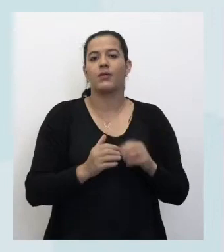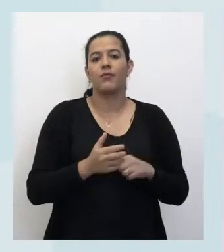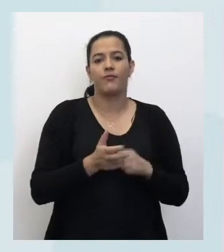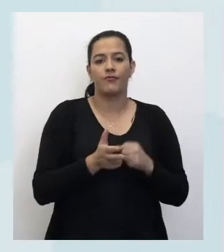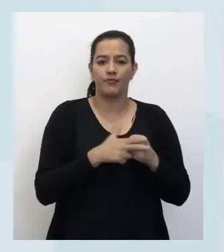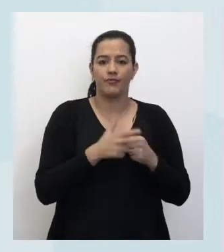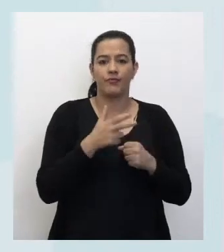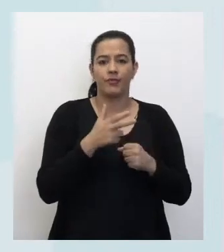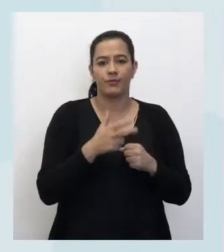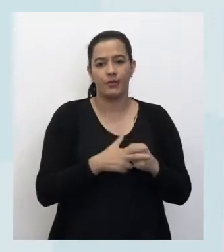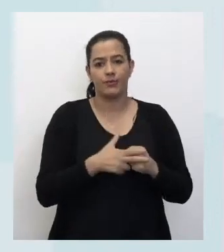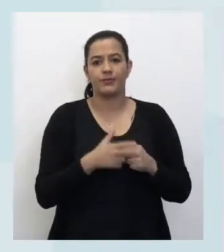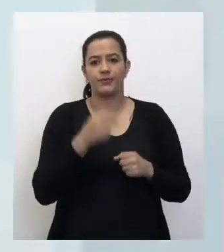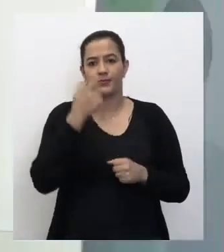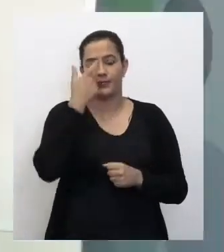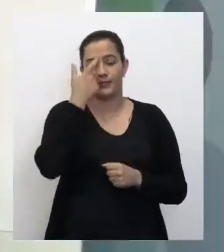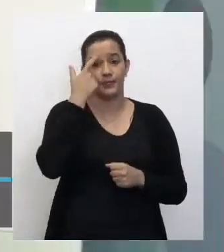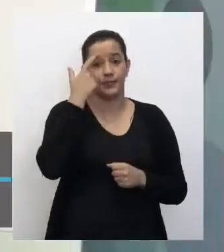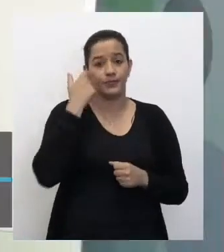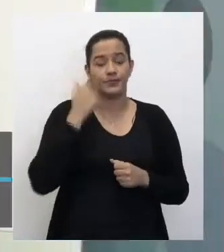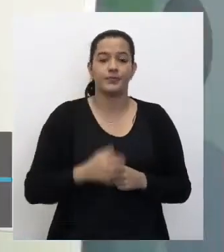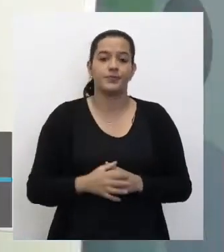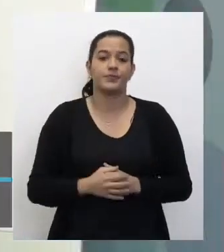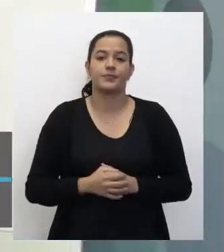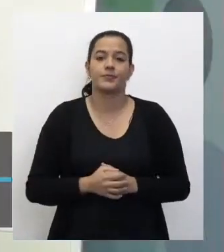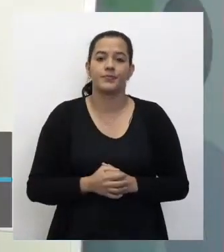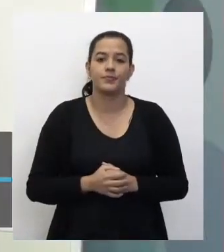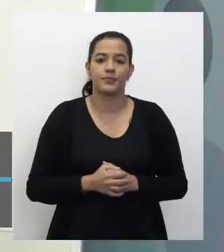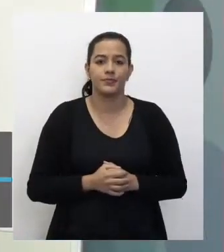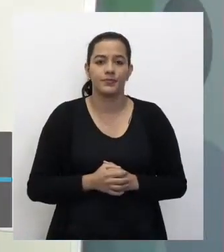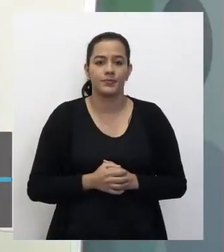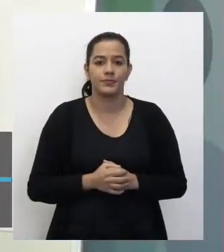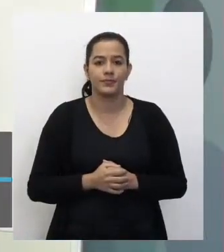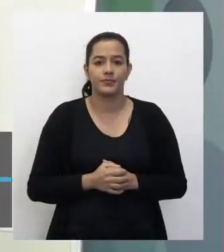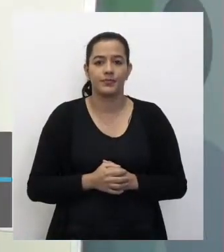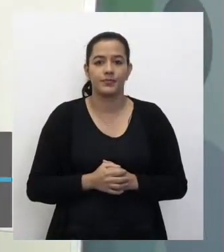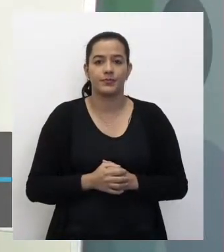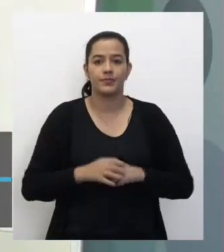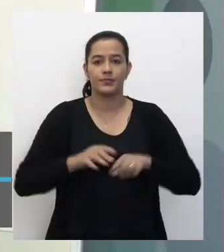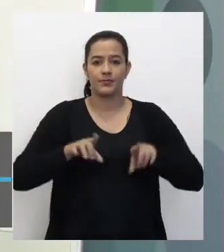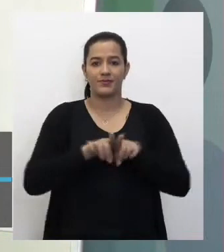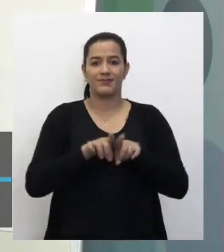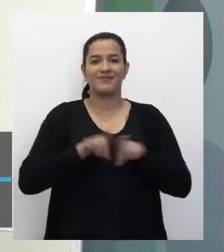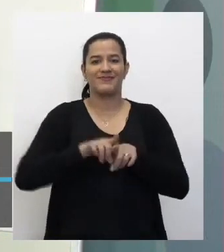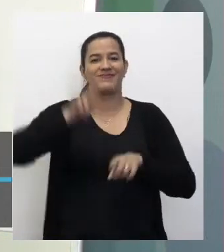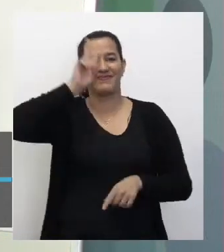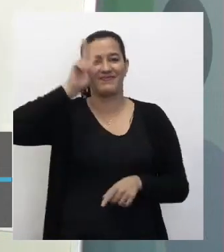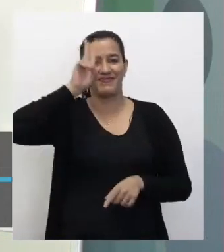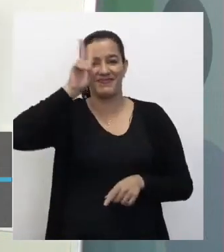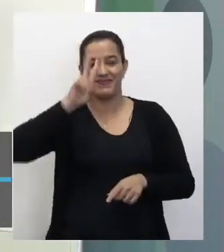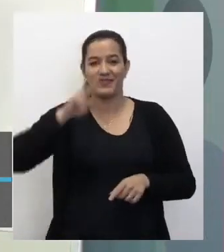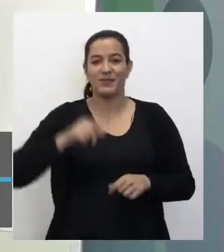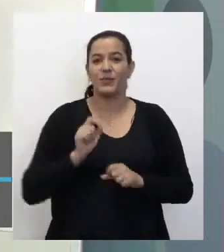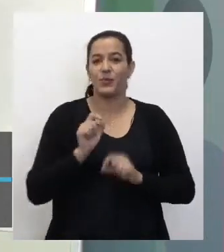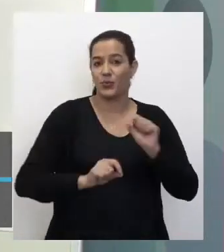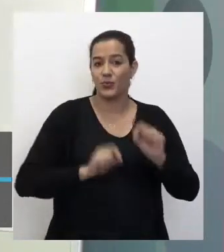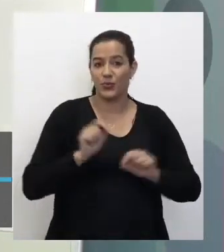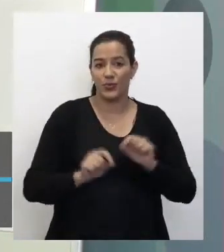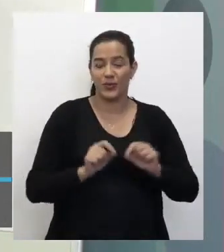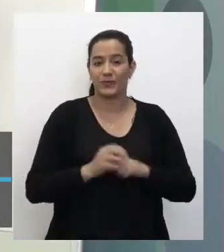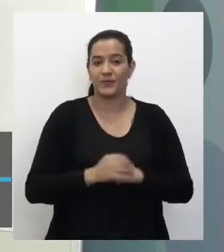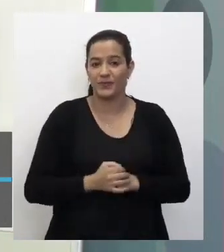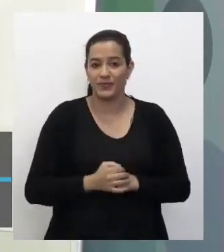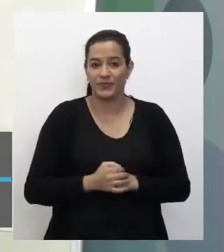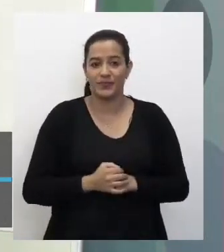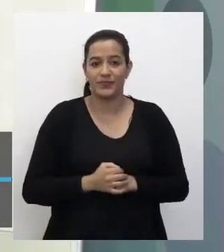Isso. Então, foi uma pequena revisão do que nós vimos aí na aula passada. Lembrando que hoje é a última aula do bimestre. Então, a nossa aula vai